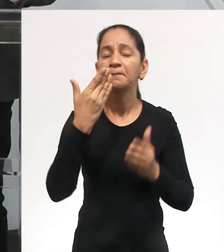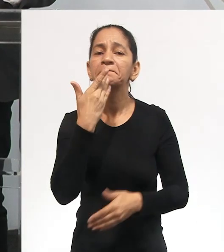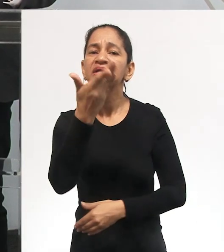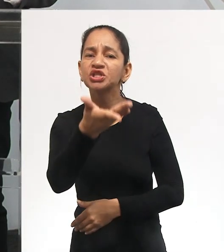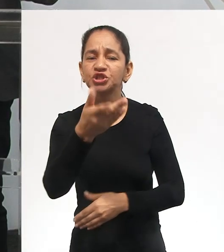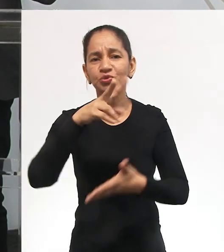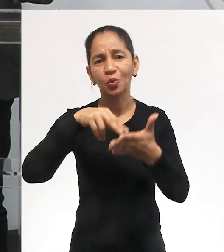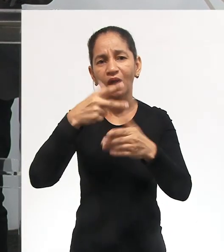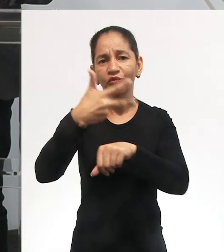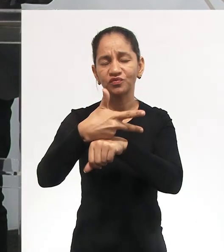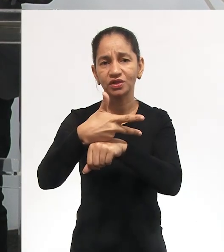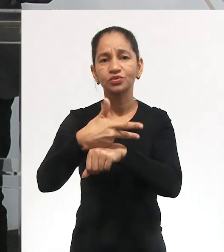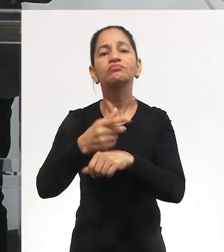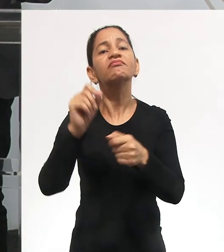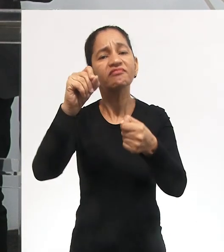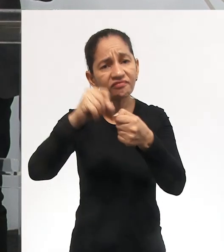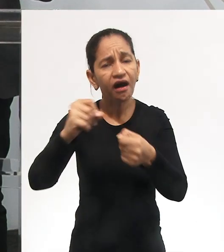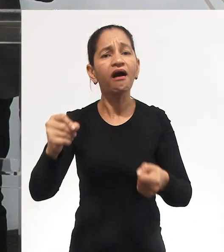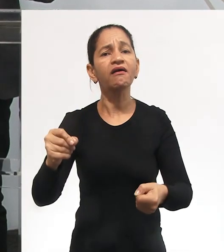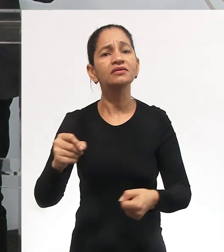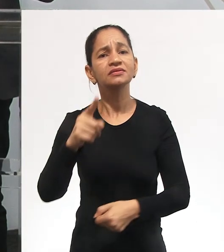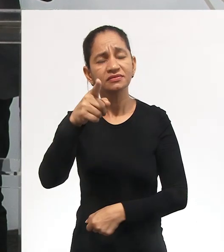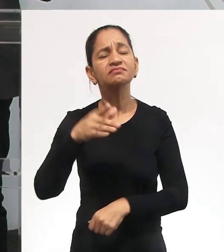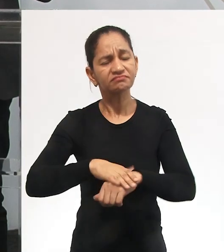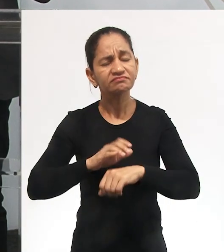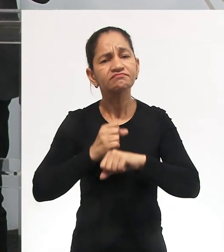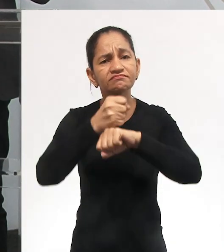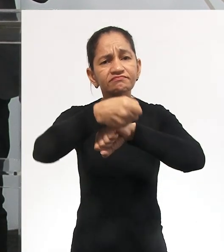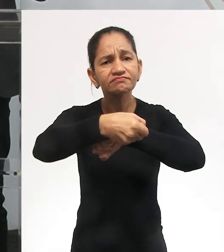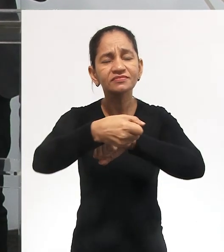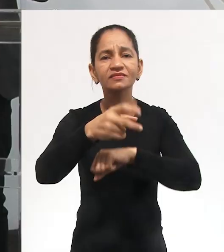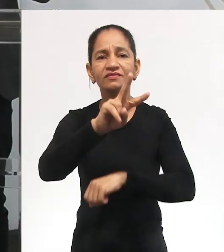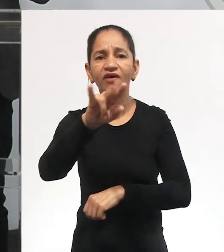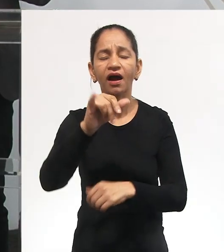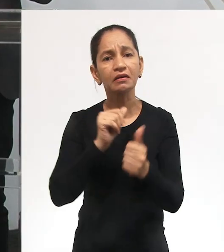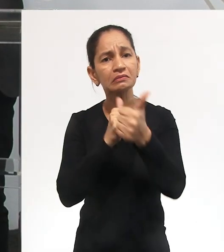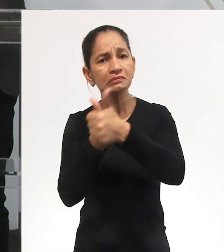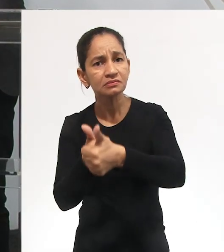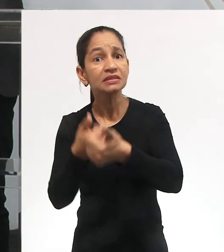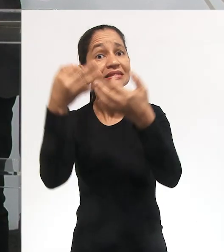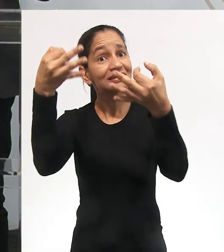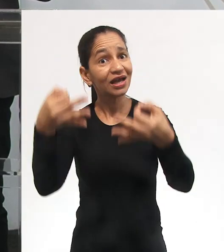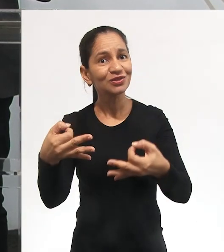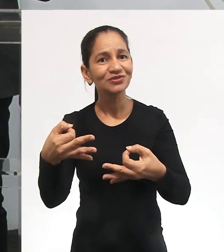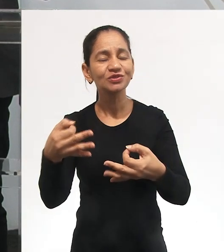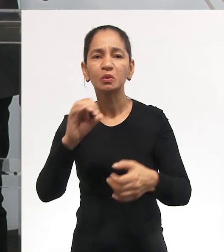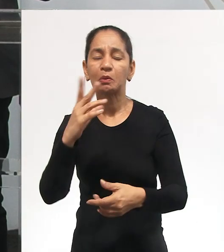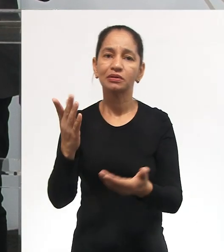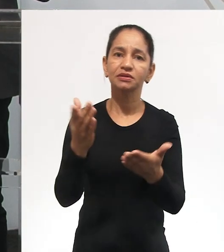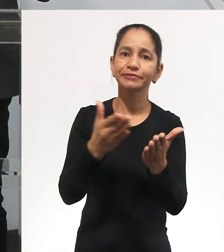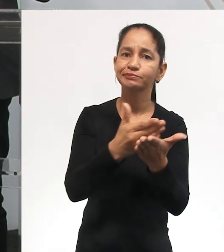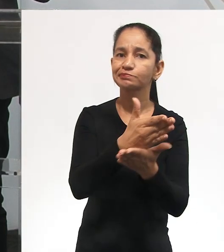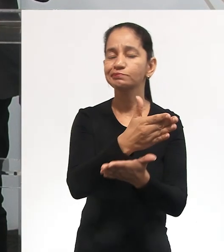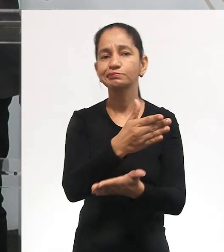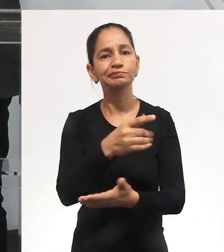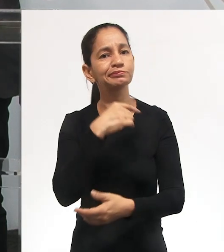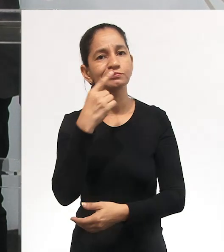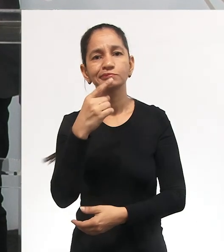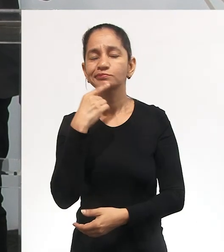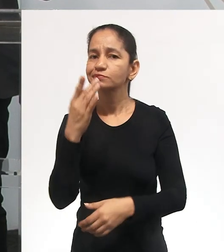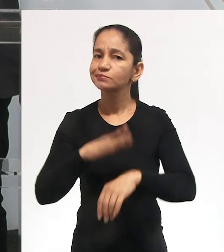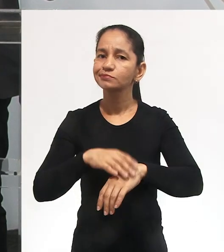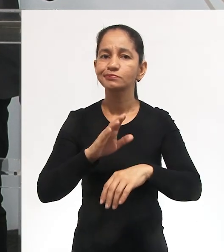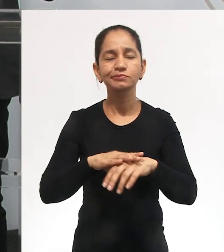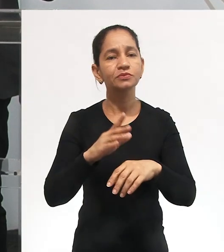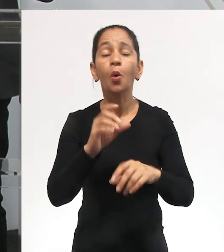para poder assistir, faça. Né? Porque aí você vai perceber que o professor está indo numa linha certa, ou precisa corrigir, ou às vezes até você mesmo tem uma liberdade ali para